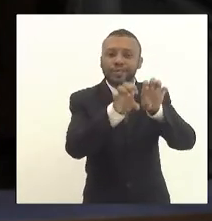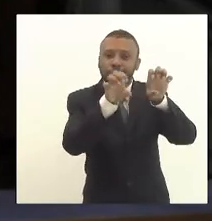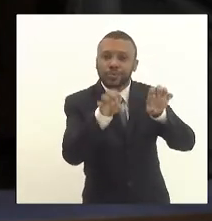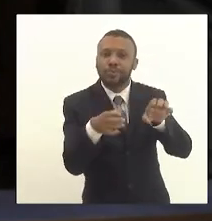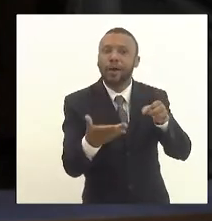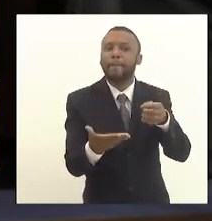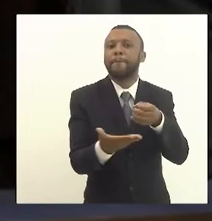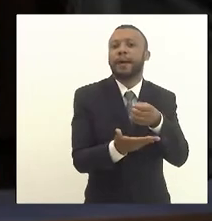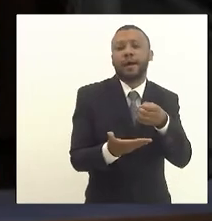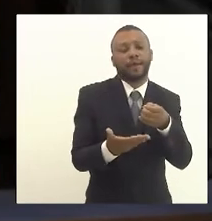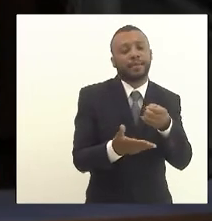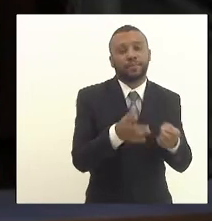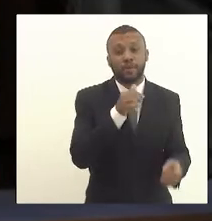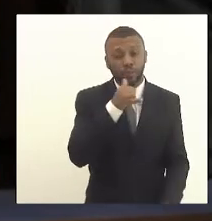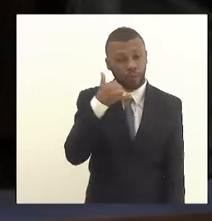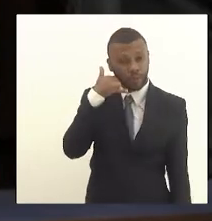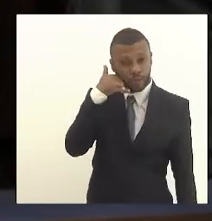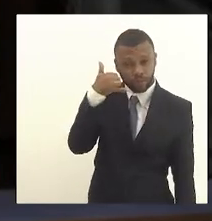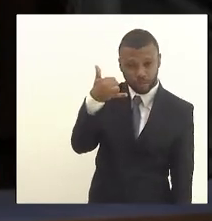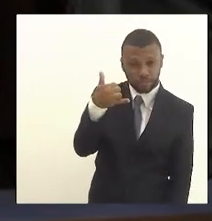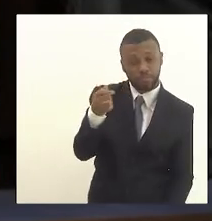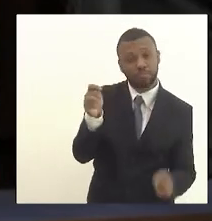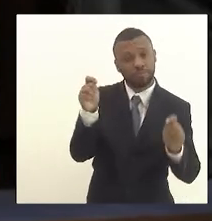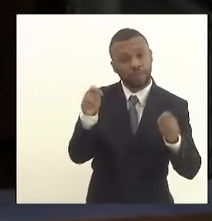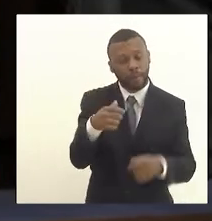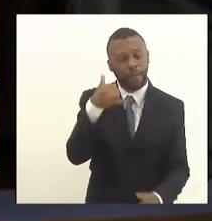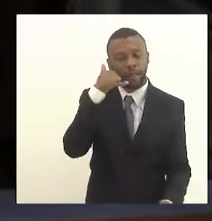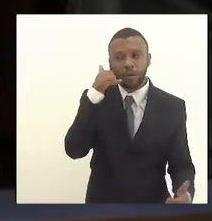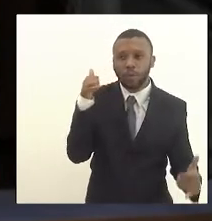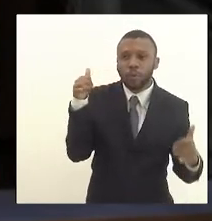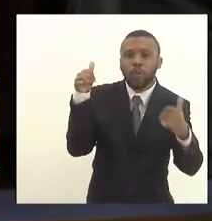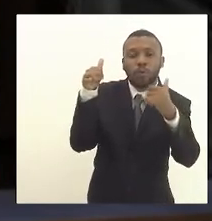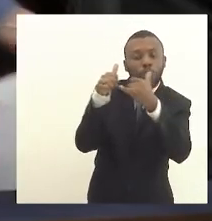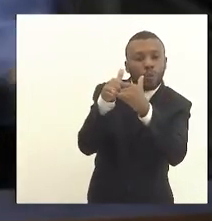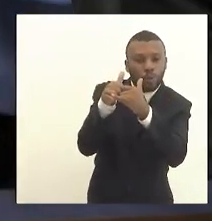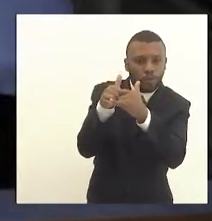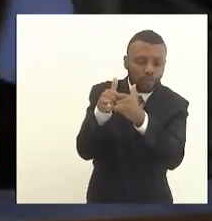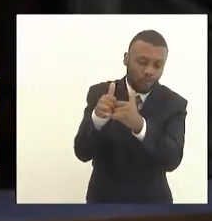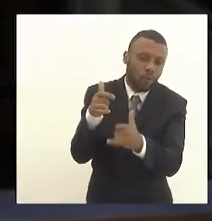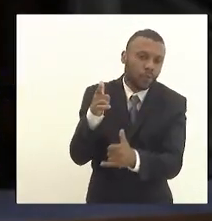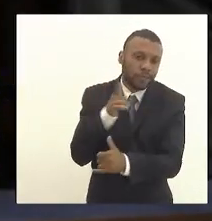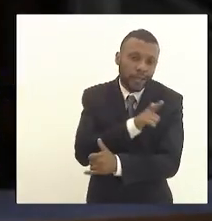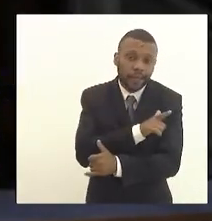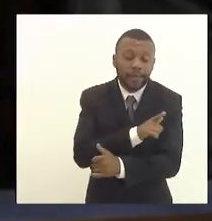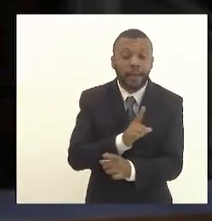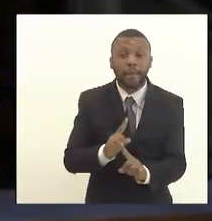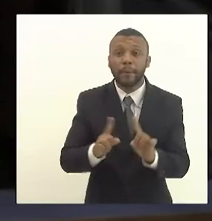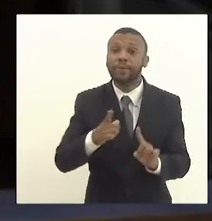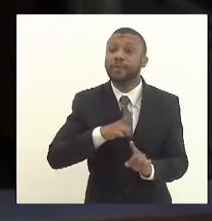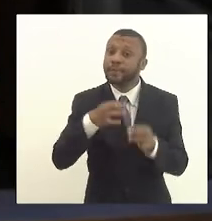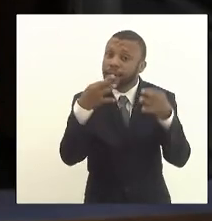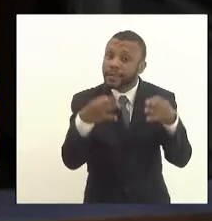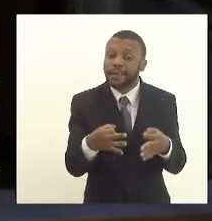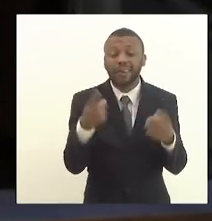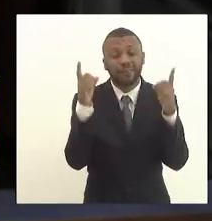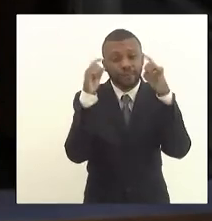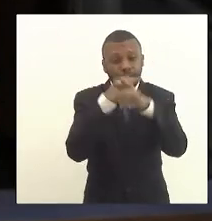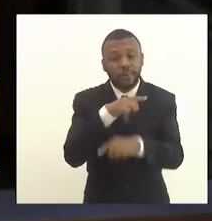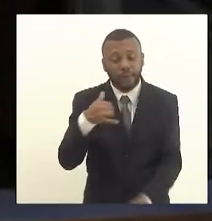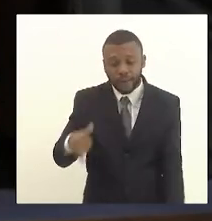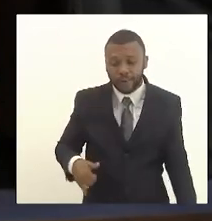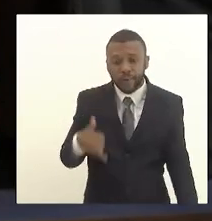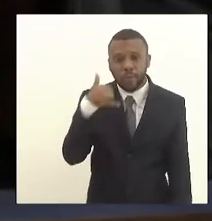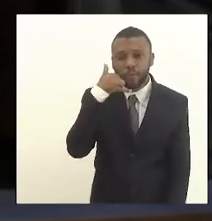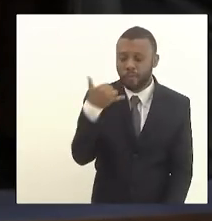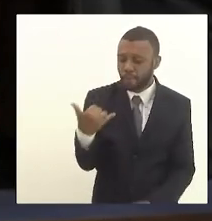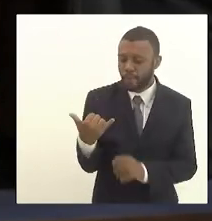celular, ele até faz chamada telefônica. Mas eu tenho certeza que é raro a quantidade de vezes que vocês pegam o telefone para